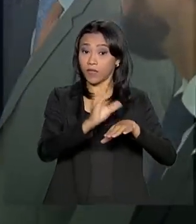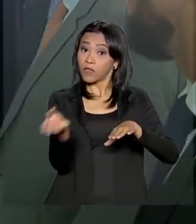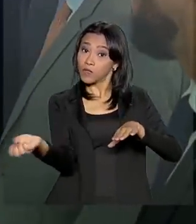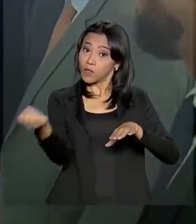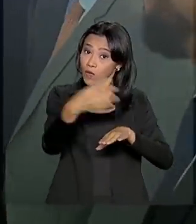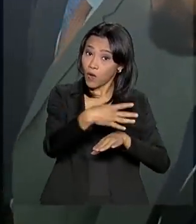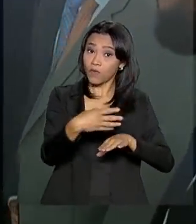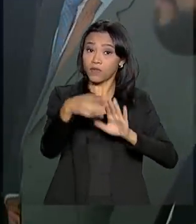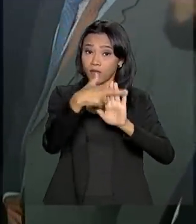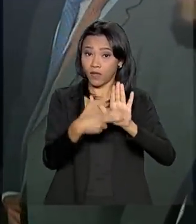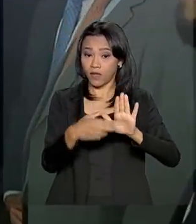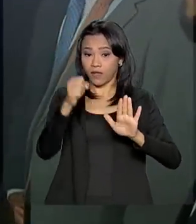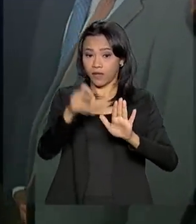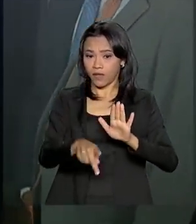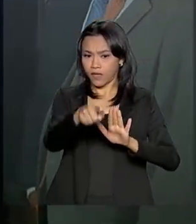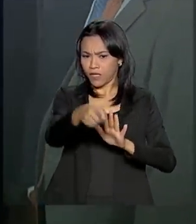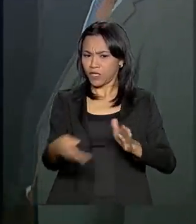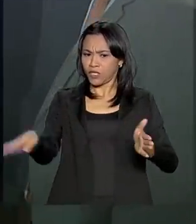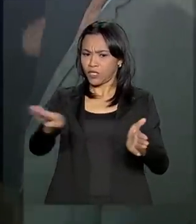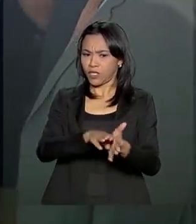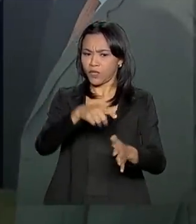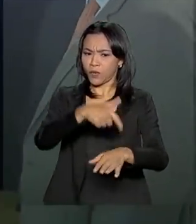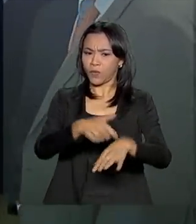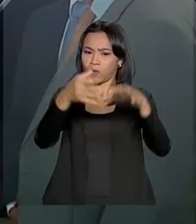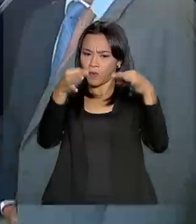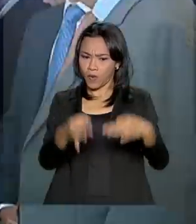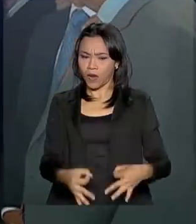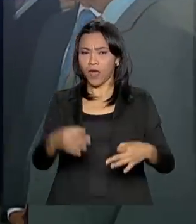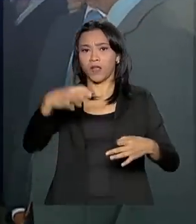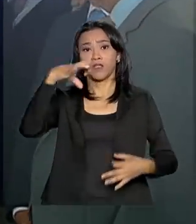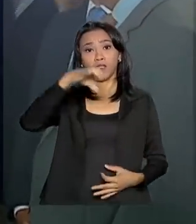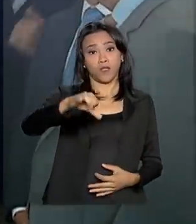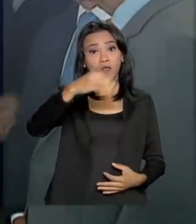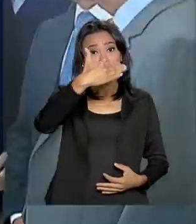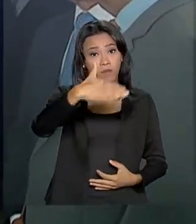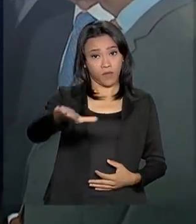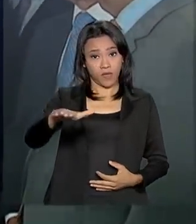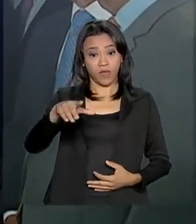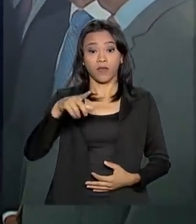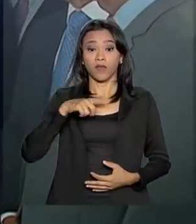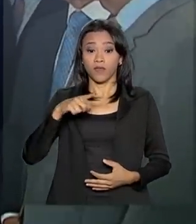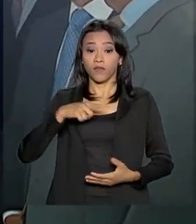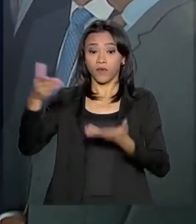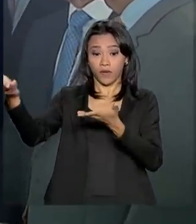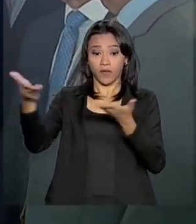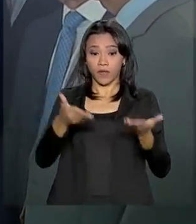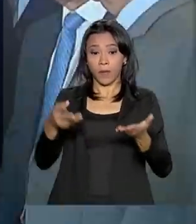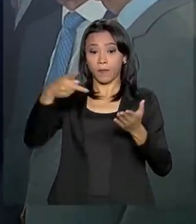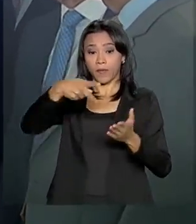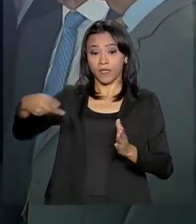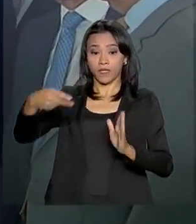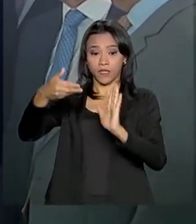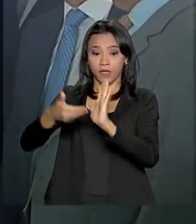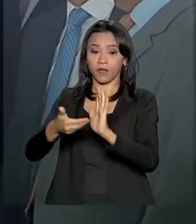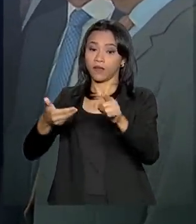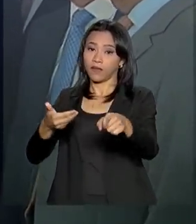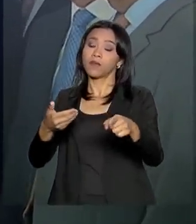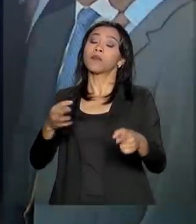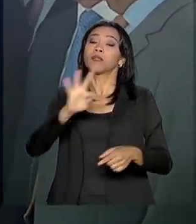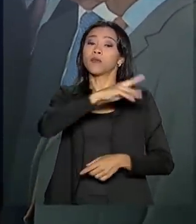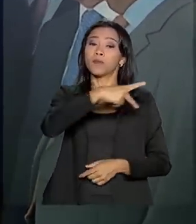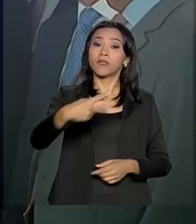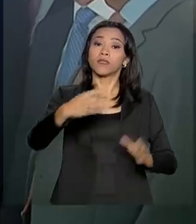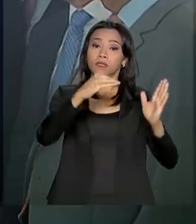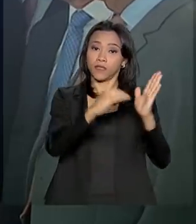Bolsonaro foi bem pontual, chegou às 9h30, como estava previsto, e foi recebido pelos presidentes da Câmara, Rodrigo Maia, e do Senado,